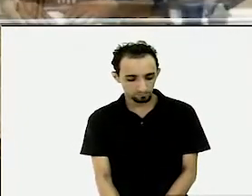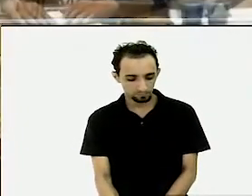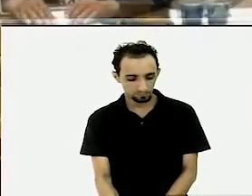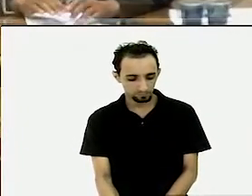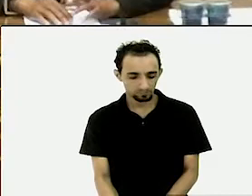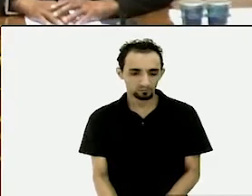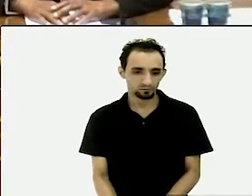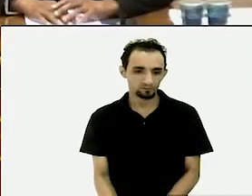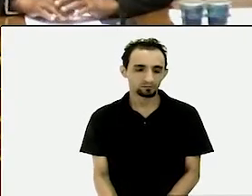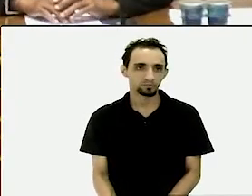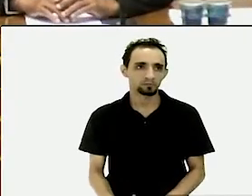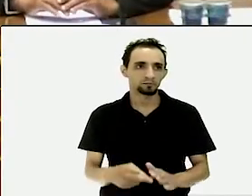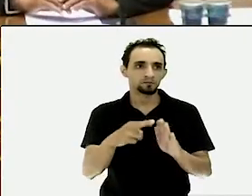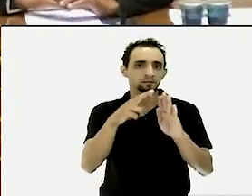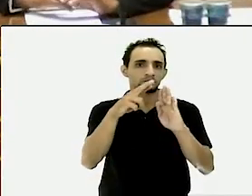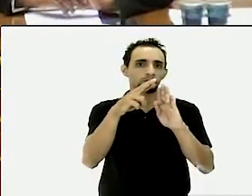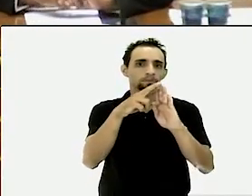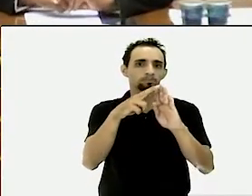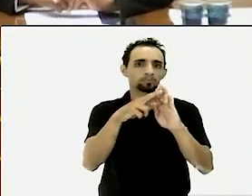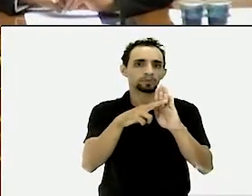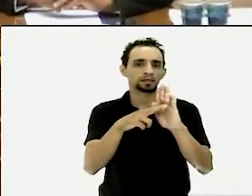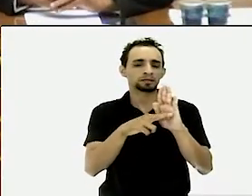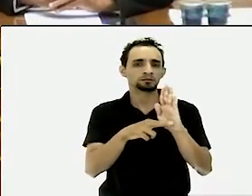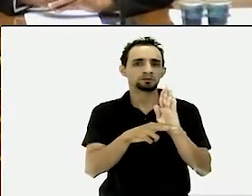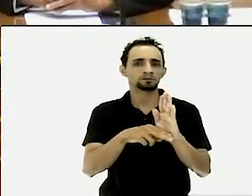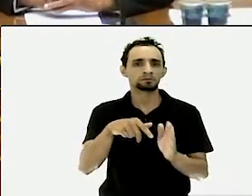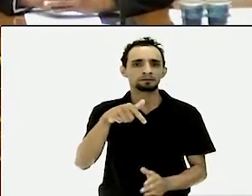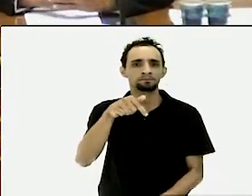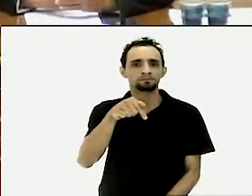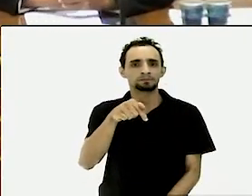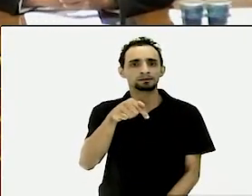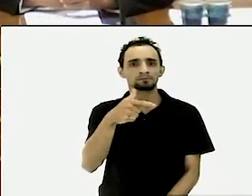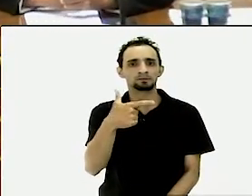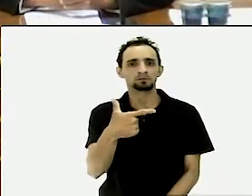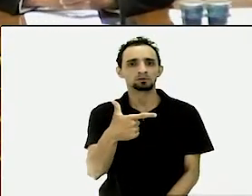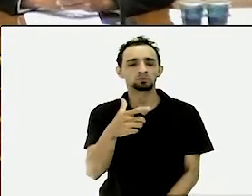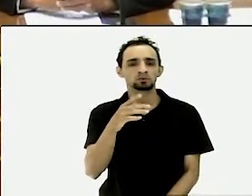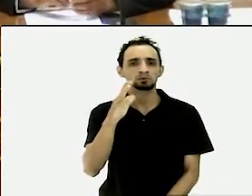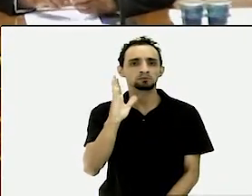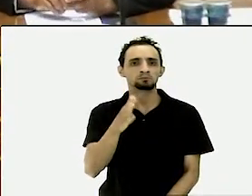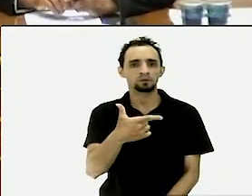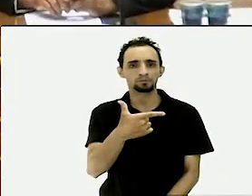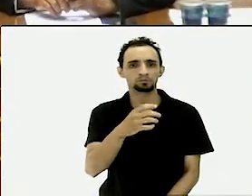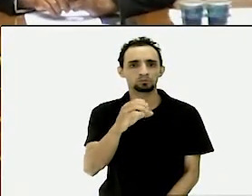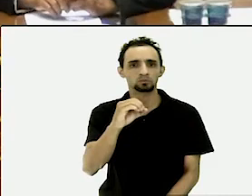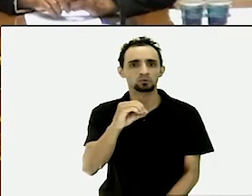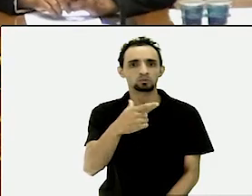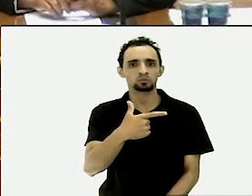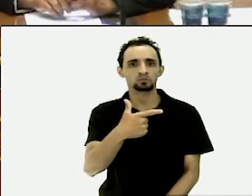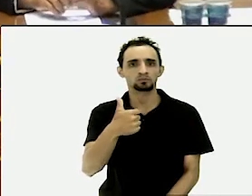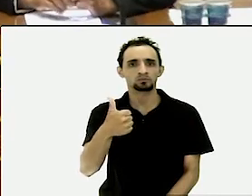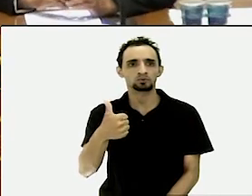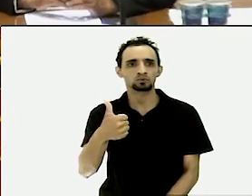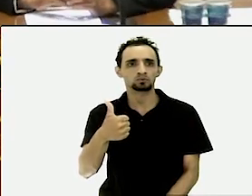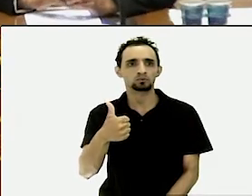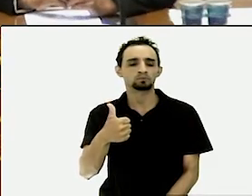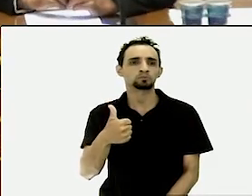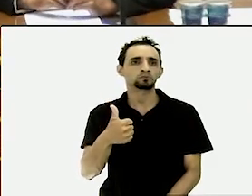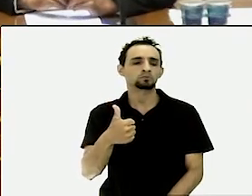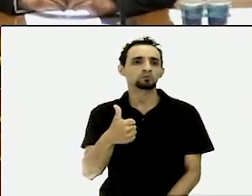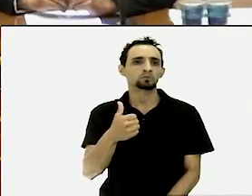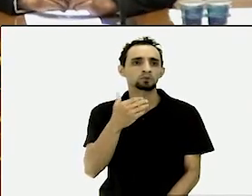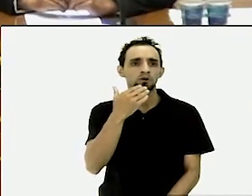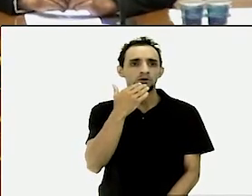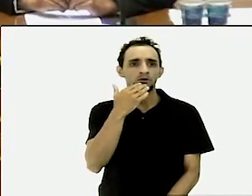Requerimento sobre o número 72 de 2021. Requer a mesa, na forma regimental, e depois de ouvido do outro plenário,